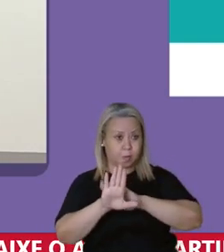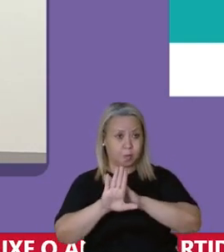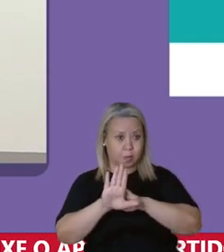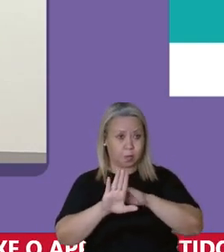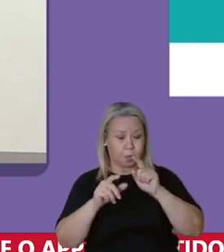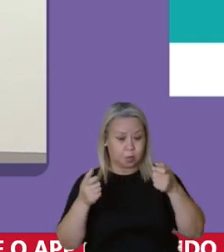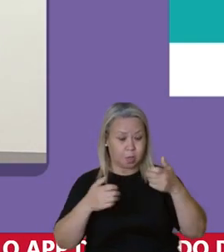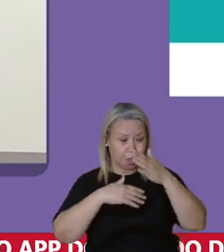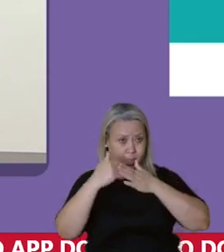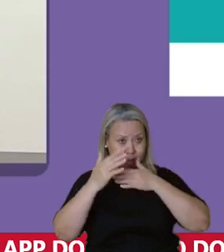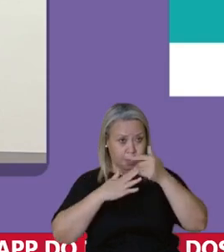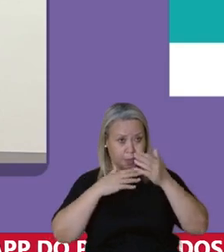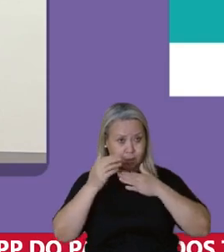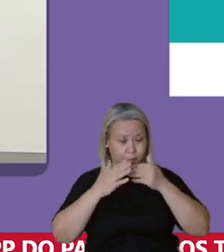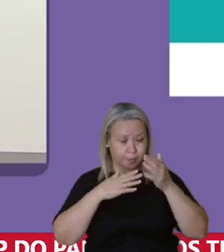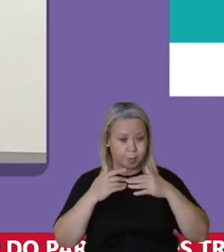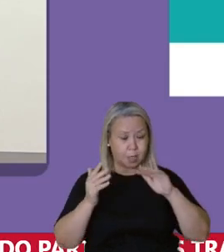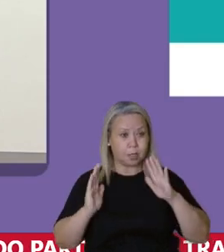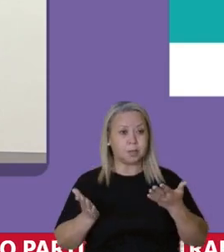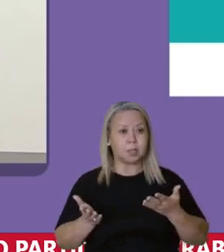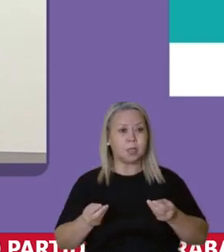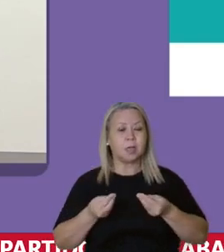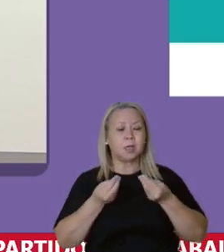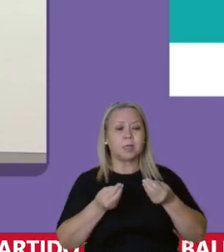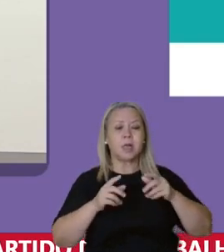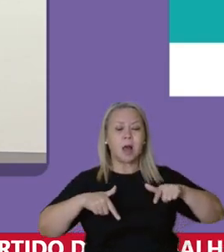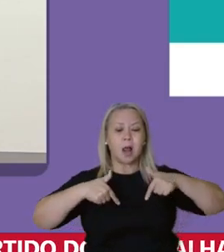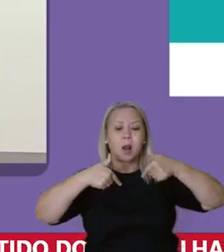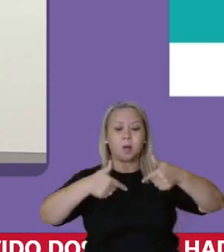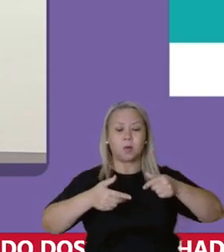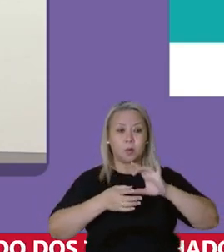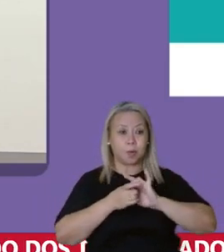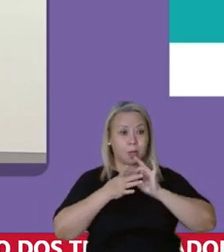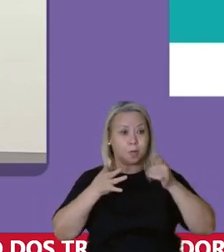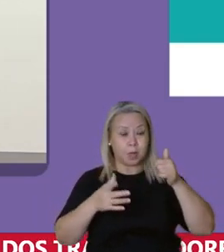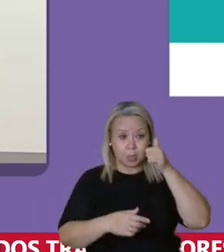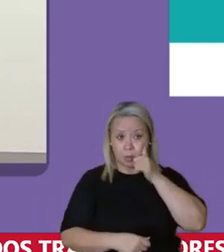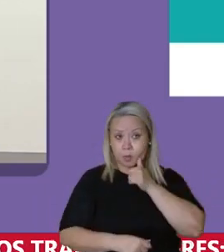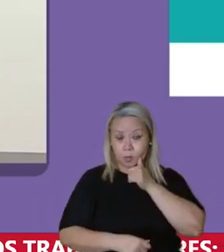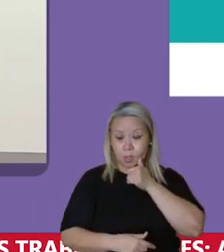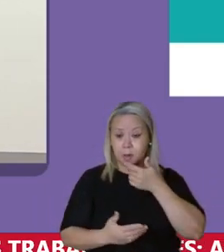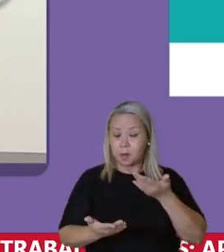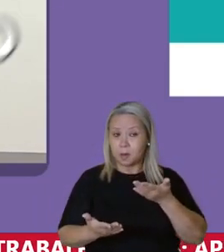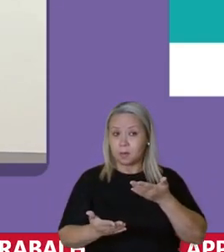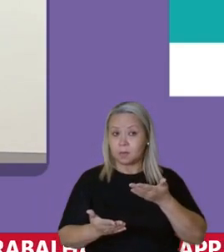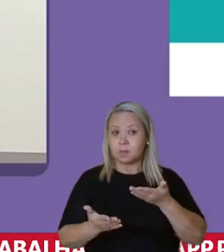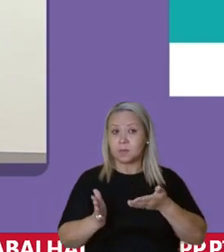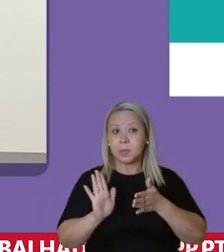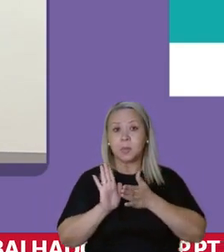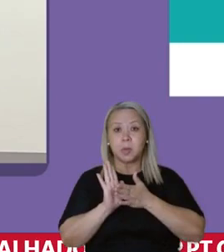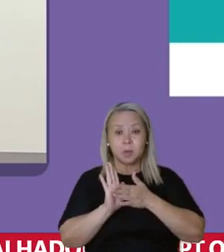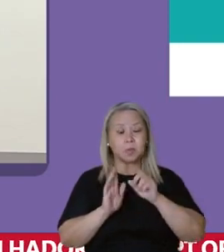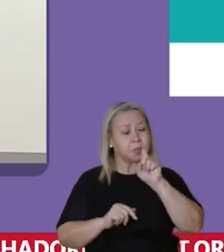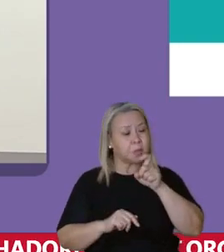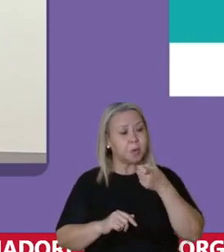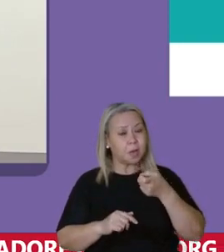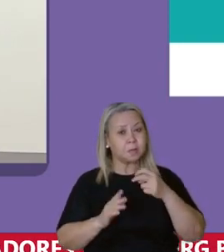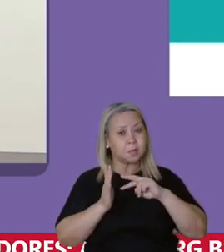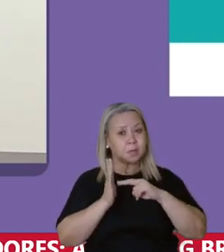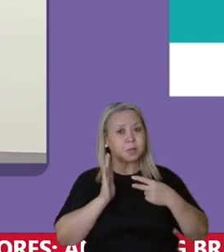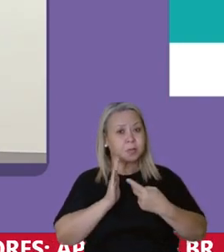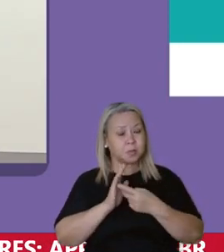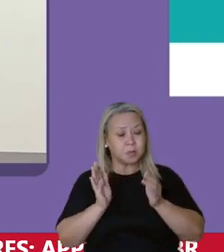e prática da luta pela libertação das mulheres, pressupõe um sujeito coletivo.